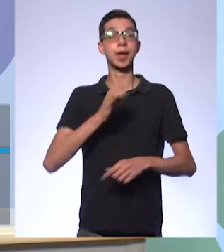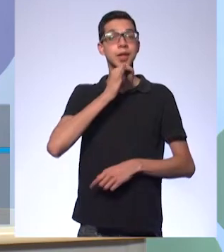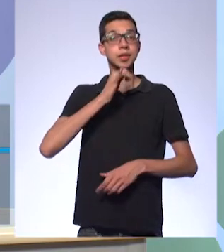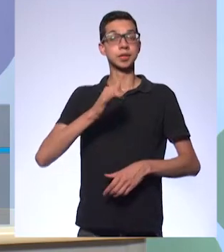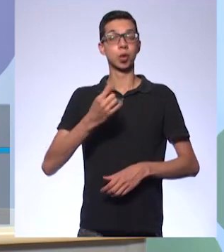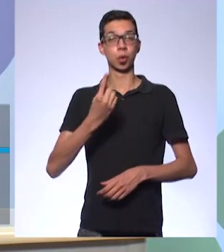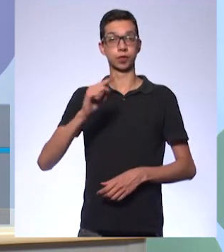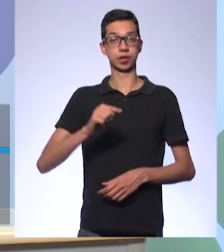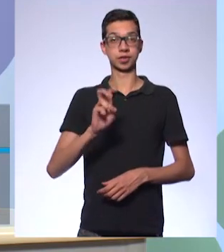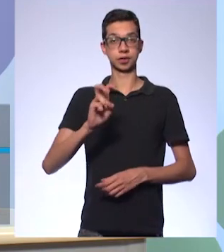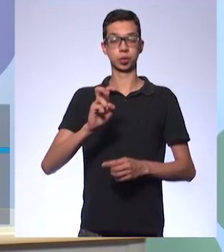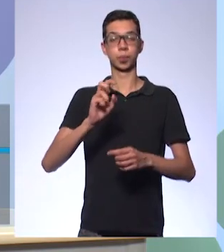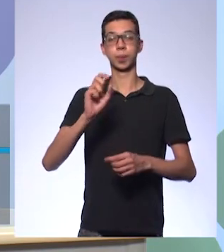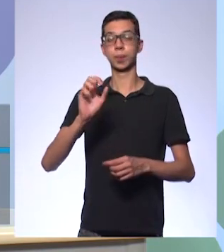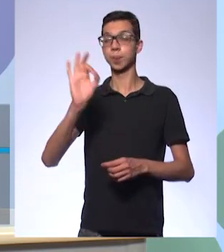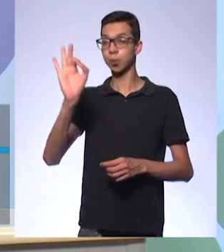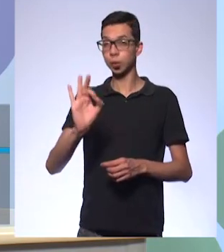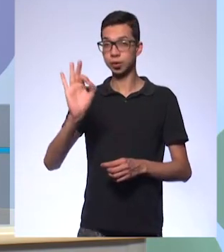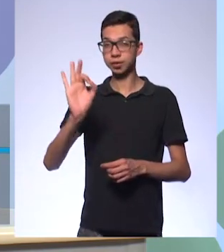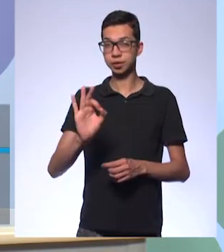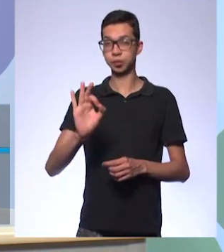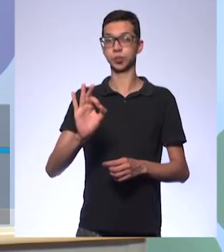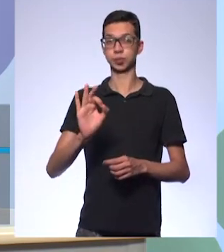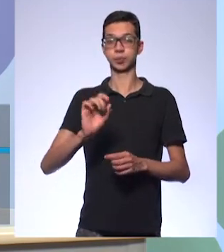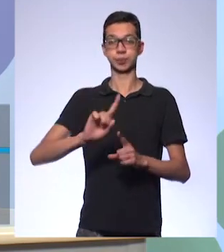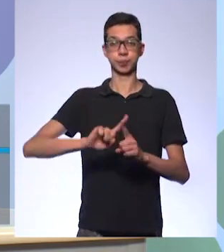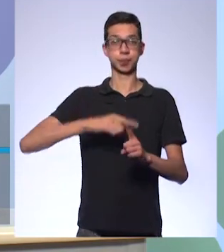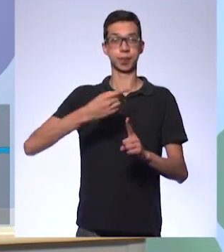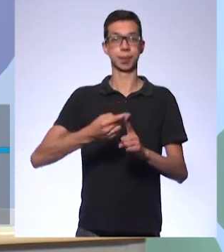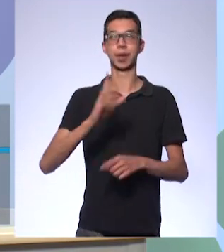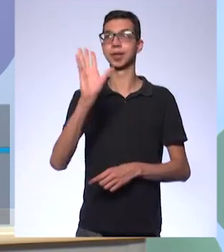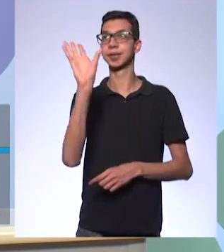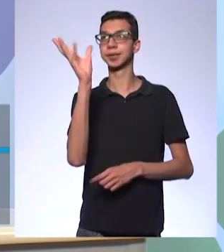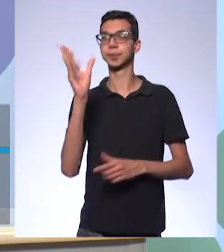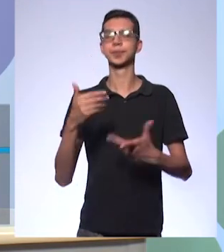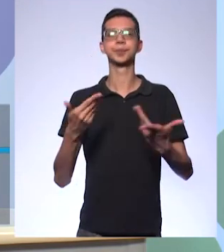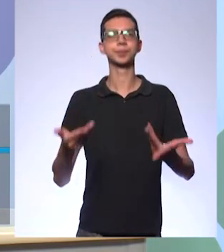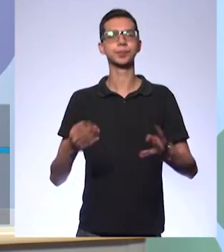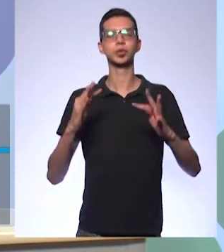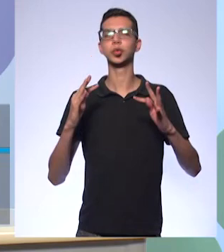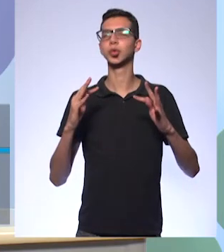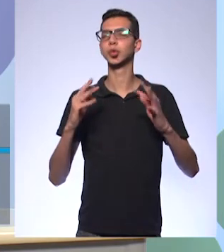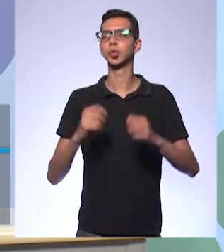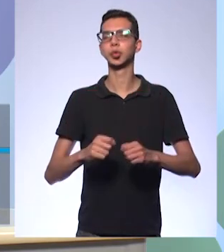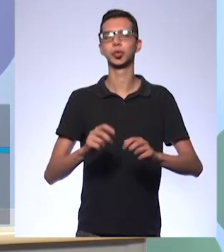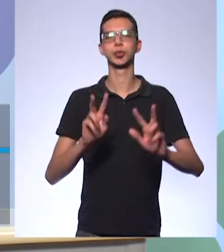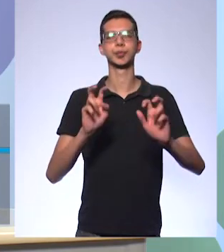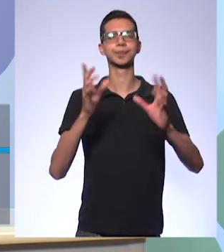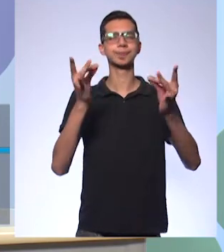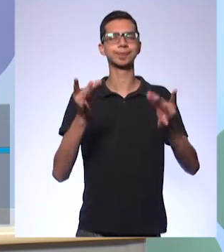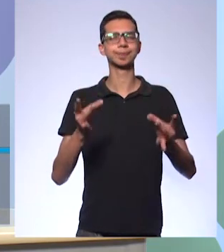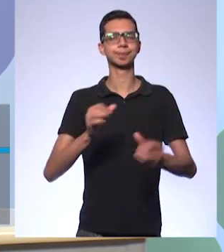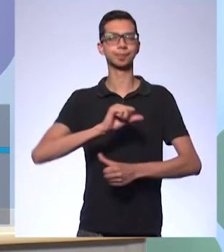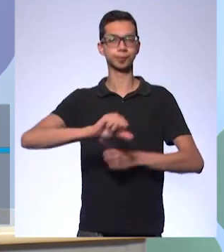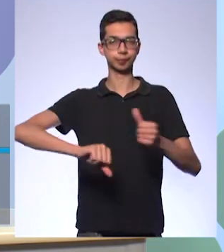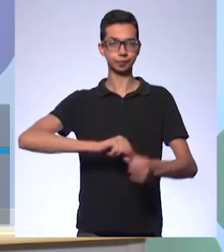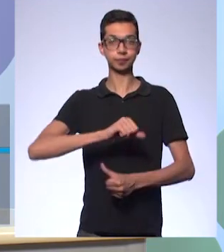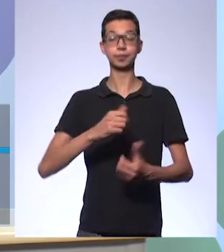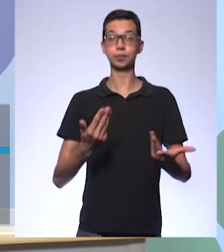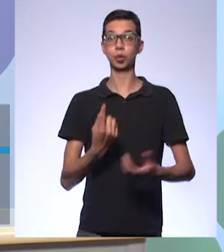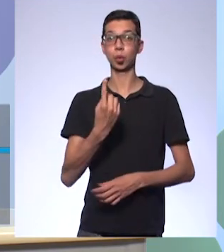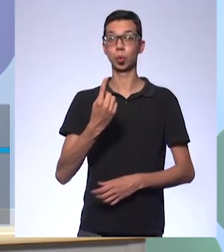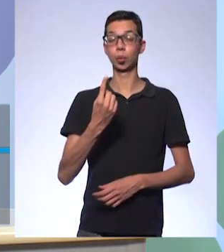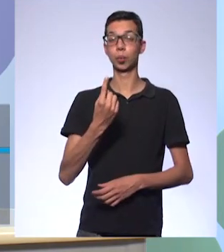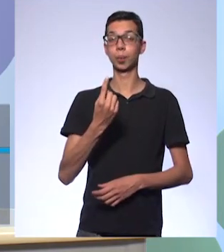de 1,5% no clima, a gente mexe em toda essa escala climática. Então, esse 1%